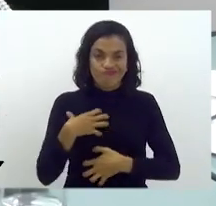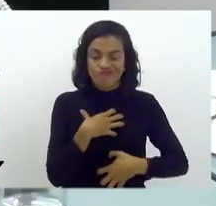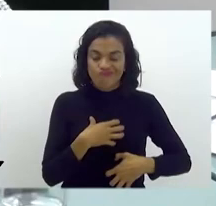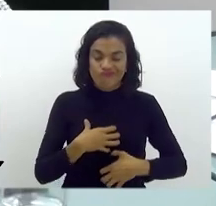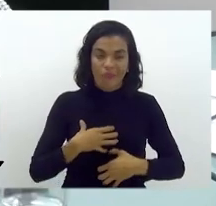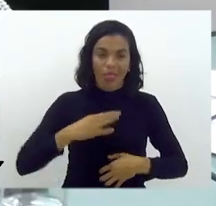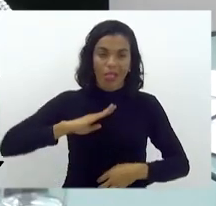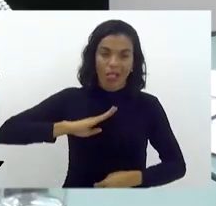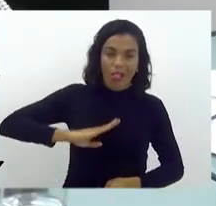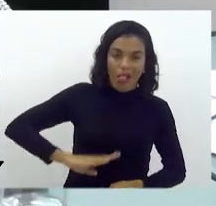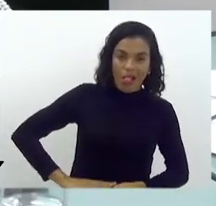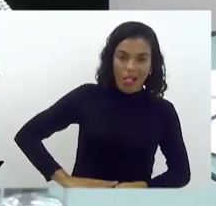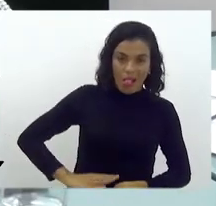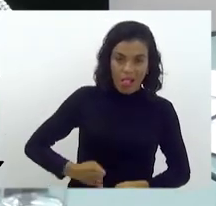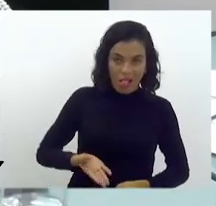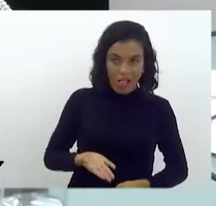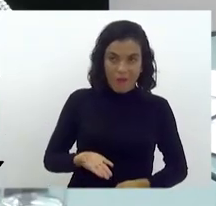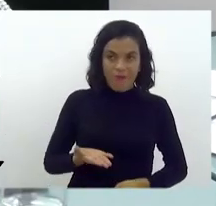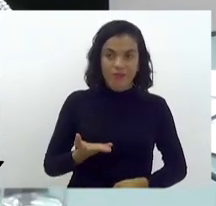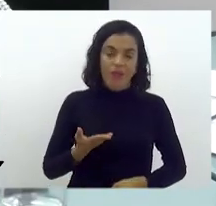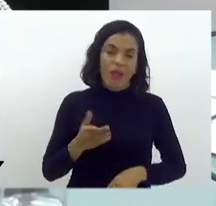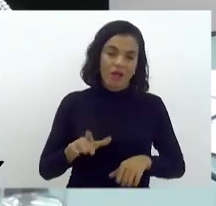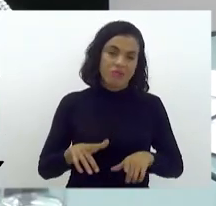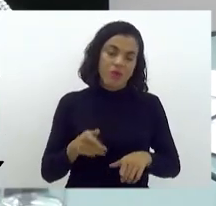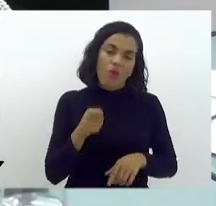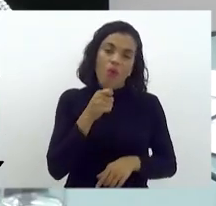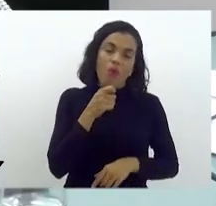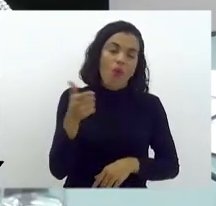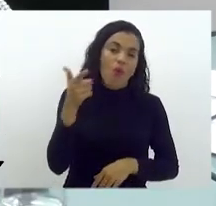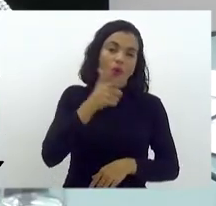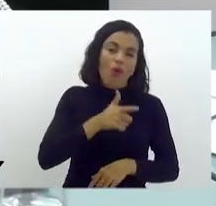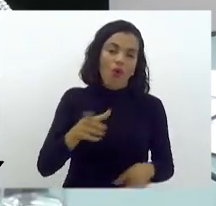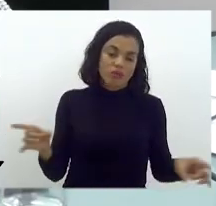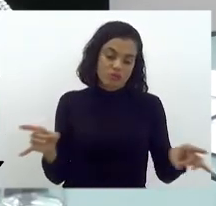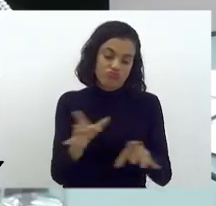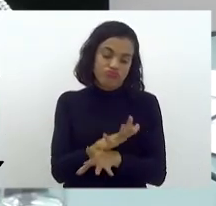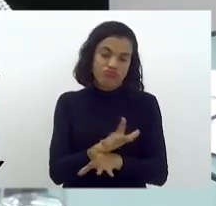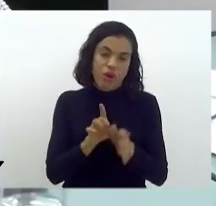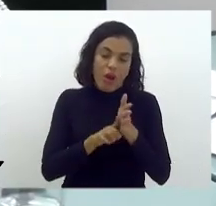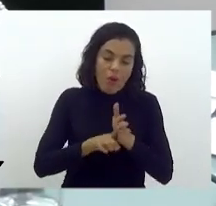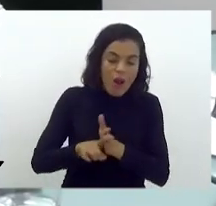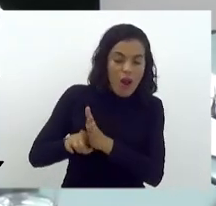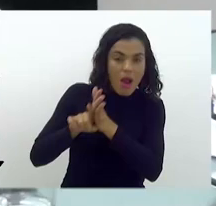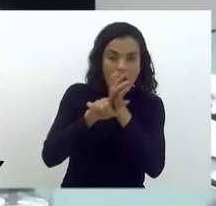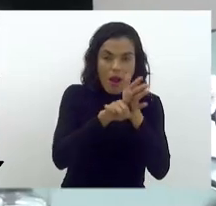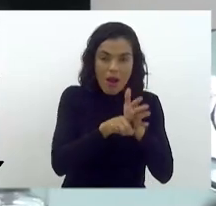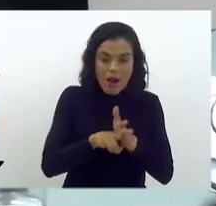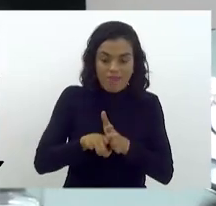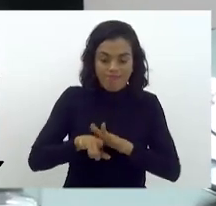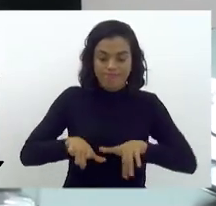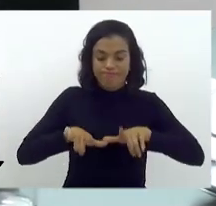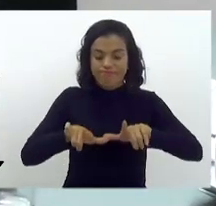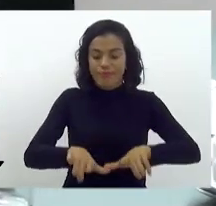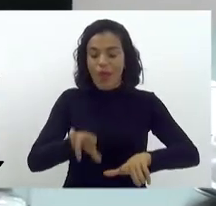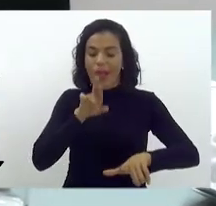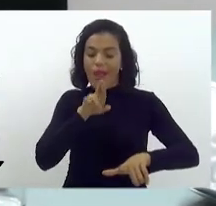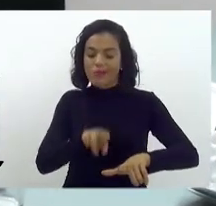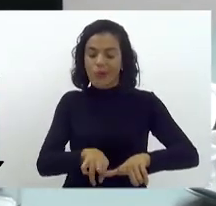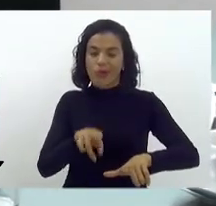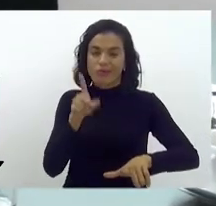então a inclusão de um laudo E aí a gente tem que entender se essa inclusão era passa por